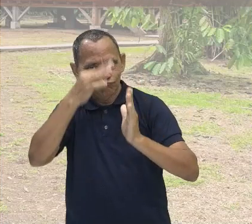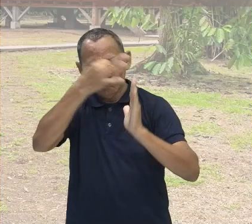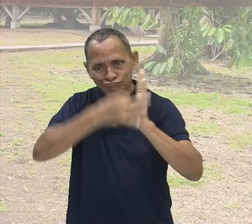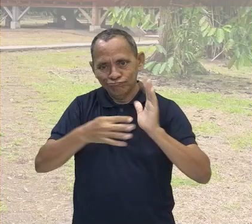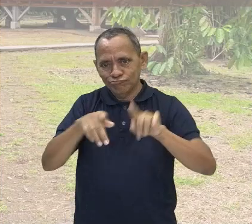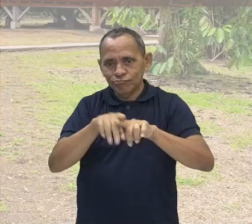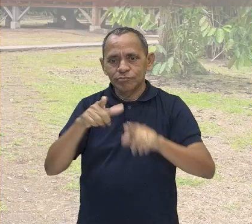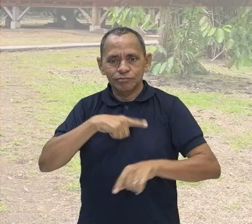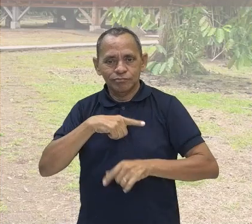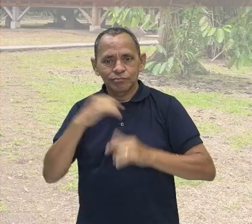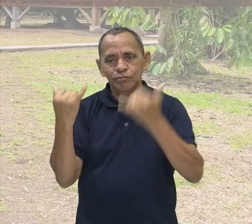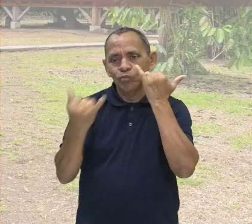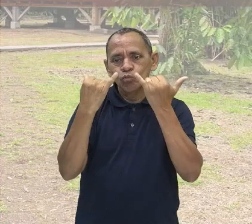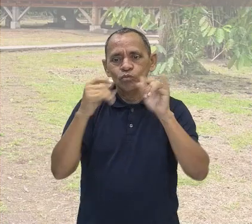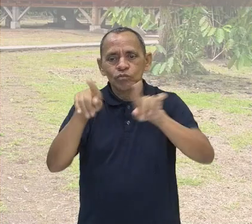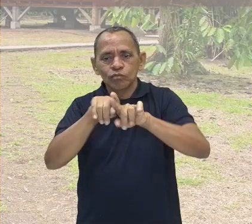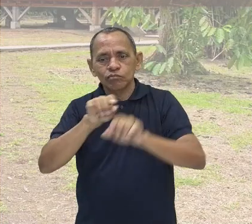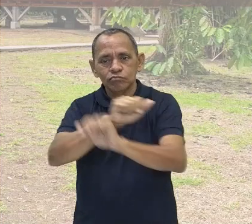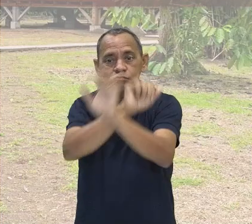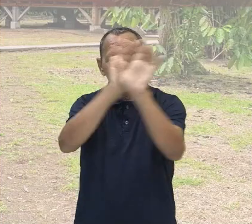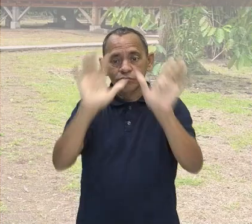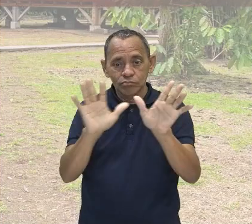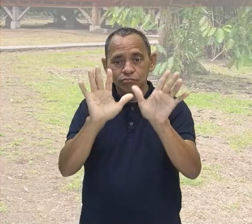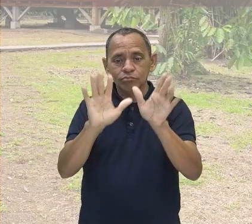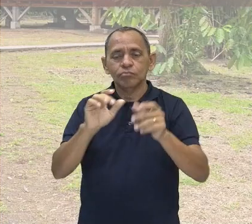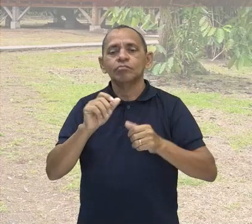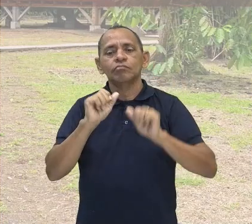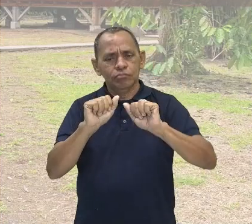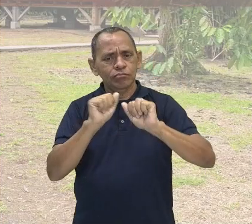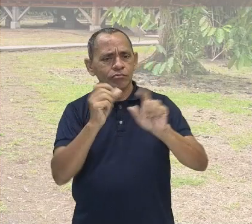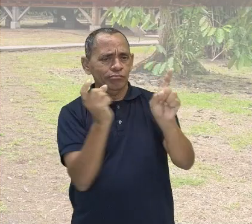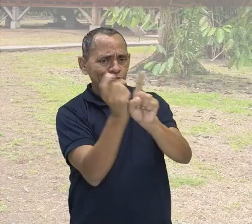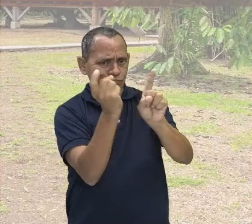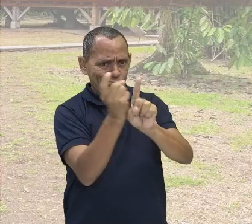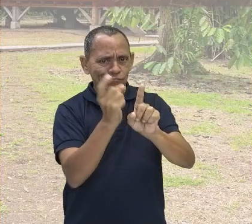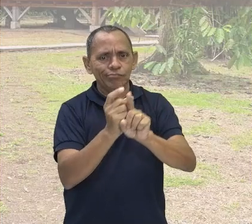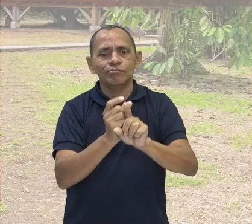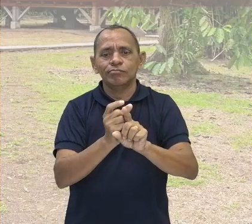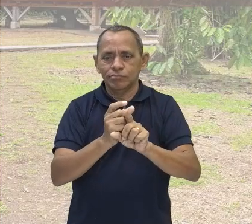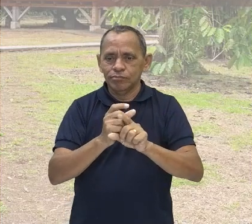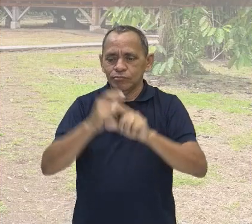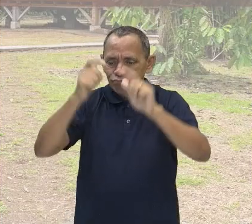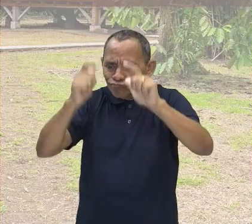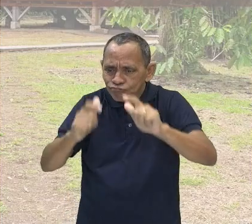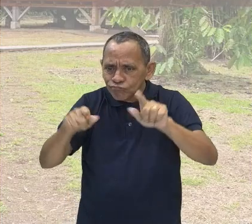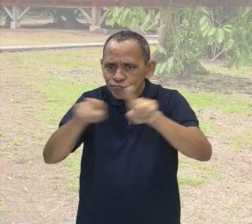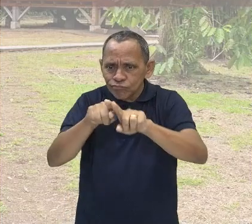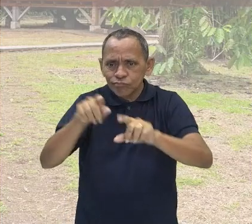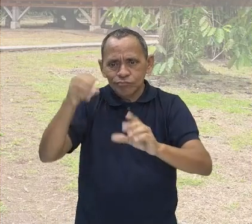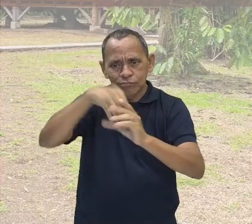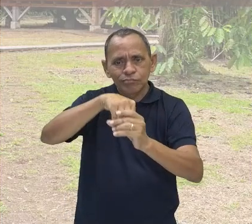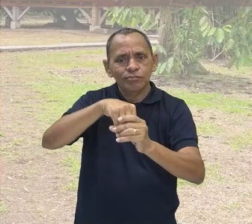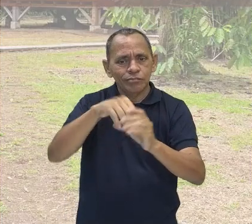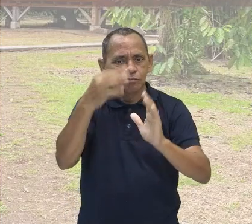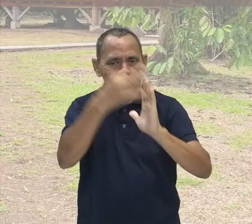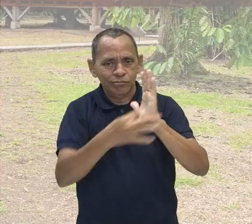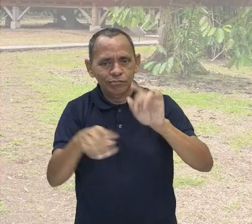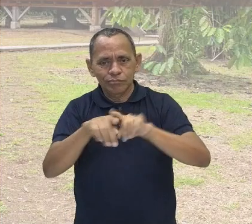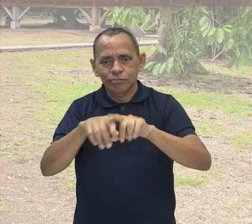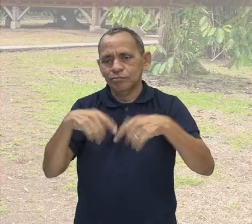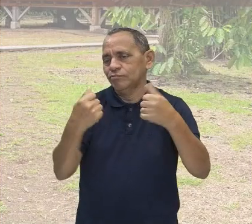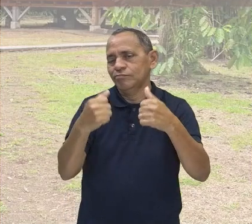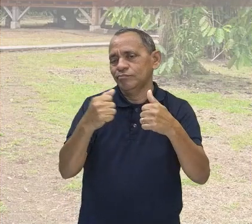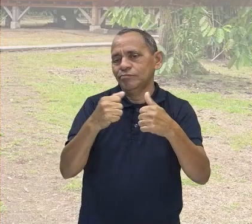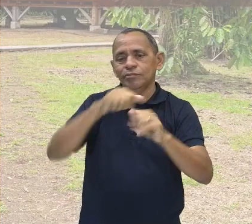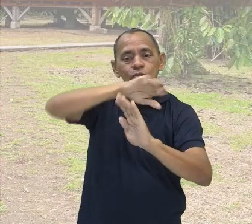essa informação, elas vão ser claramente expressas e podem ser localizadas facilmente pelo leitor, sem a necessidade de inferência. É como